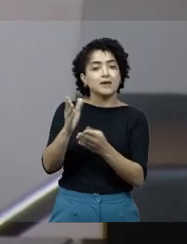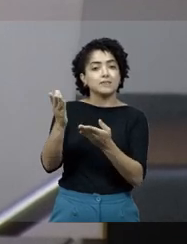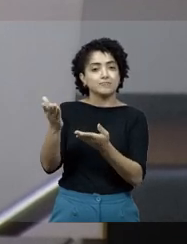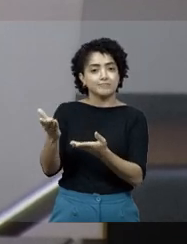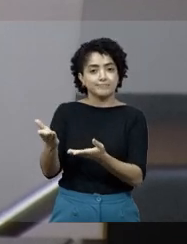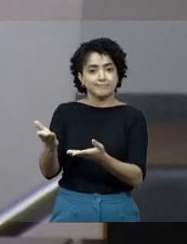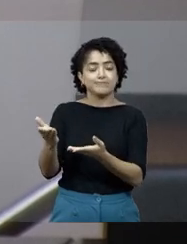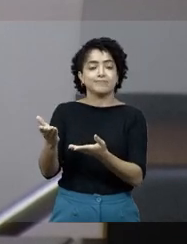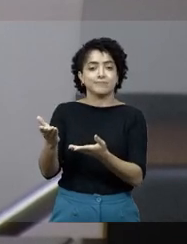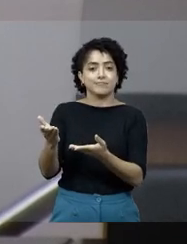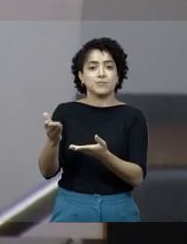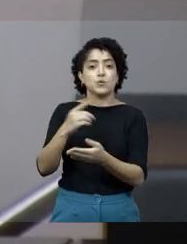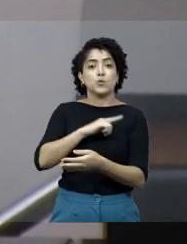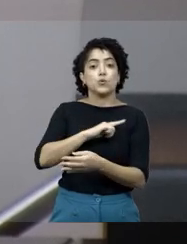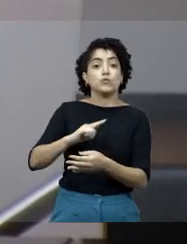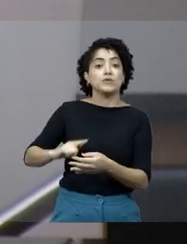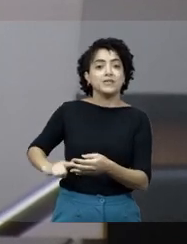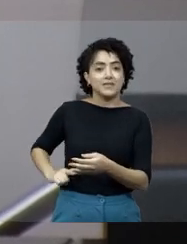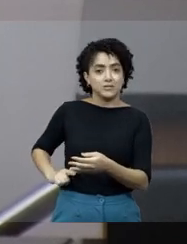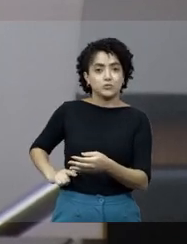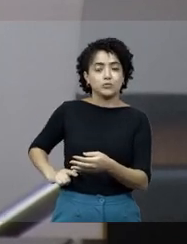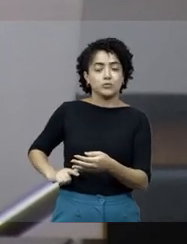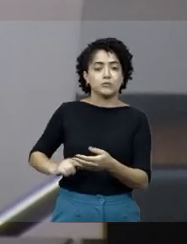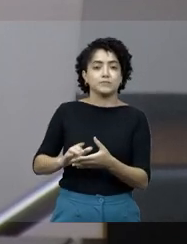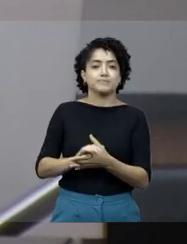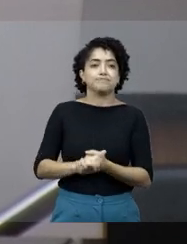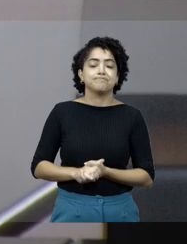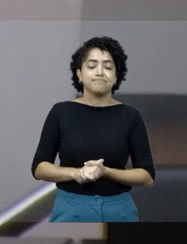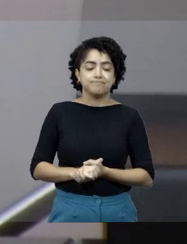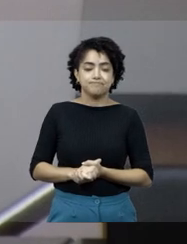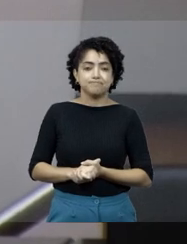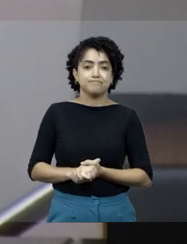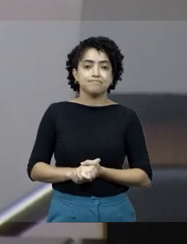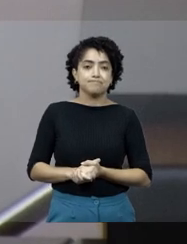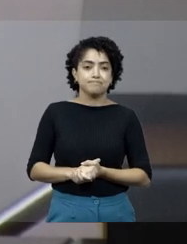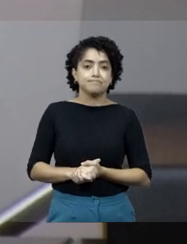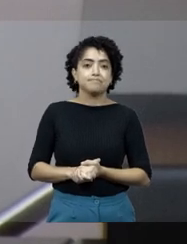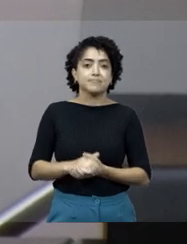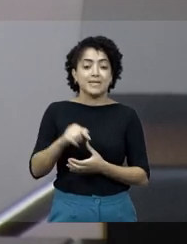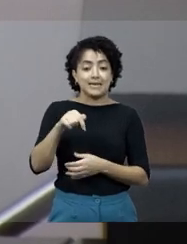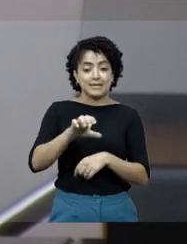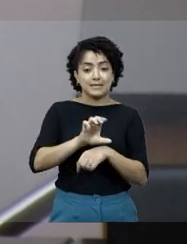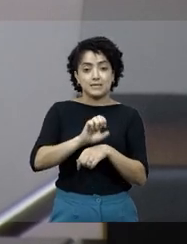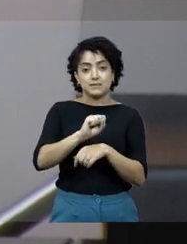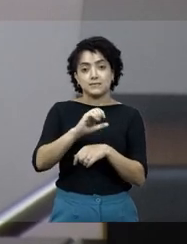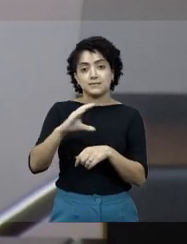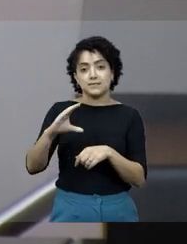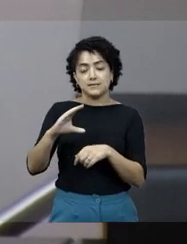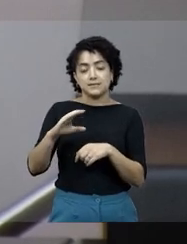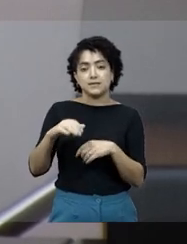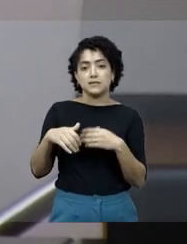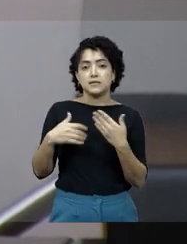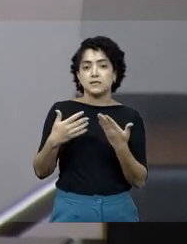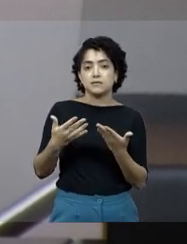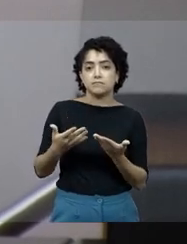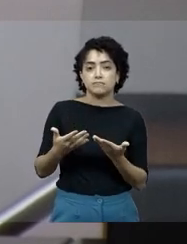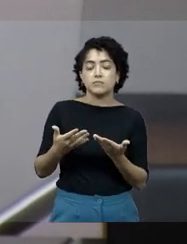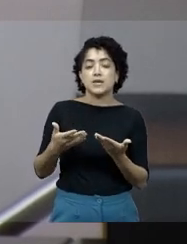o governador em exercício aí em Santa Catarina. É assim,